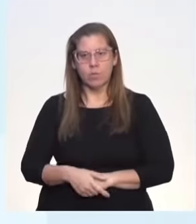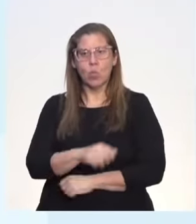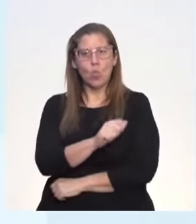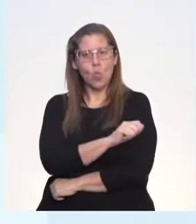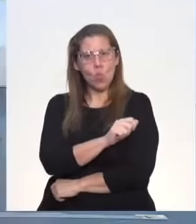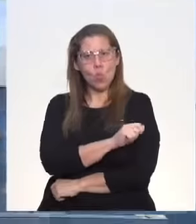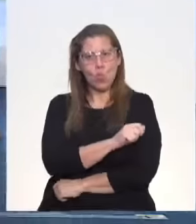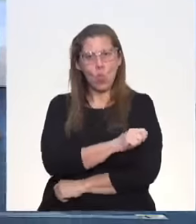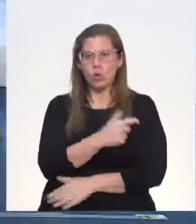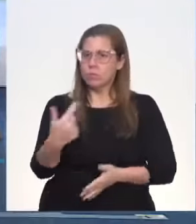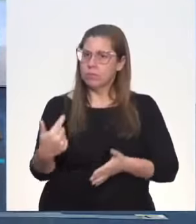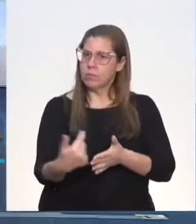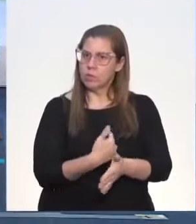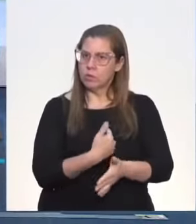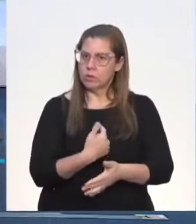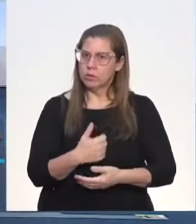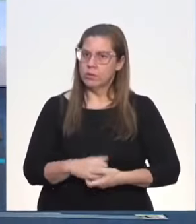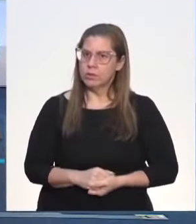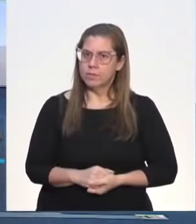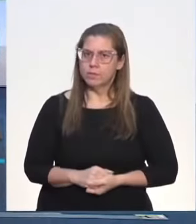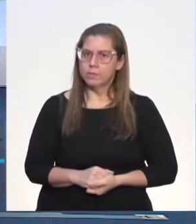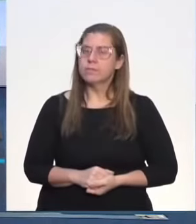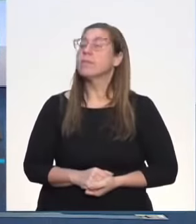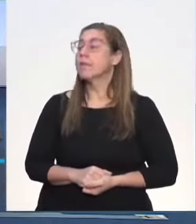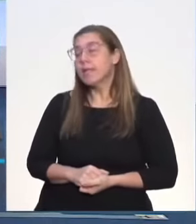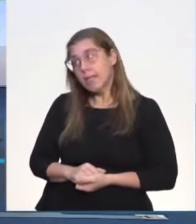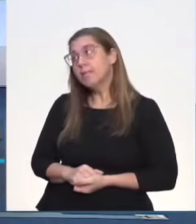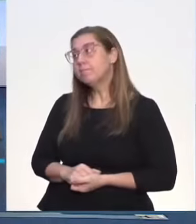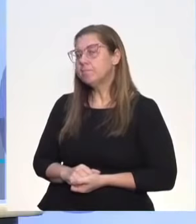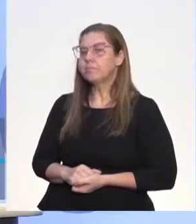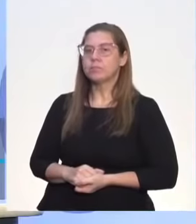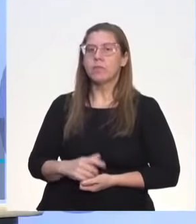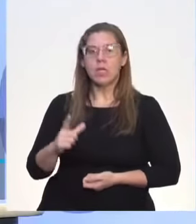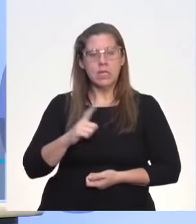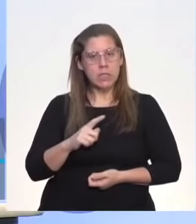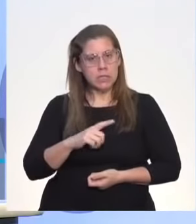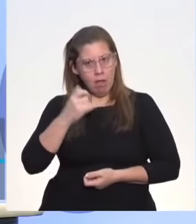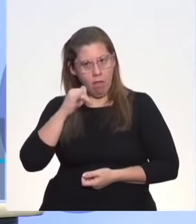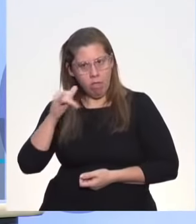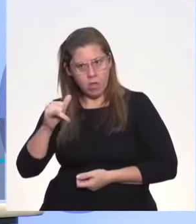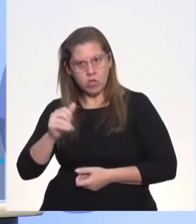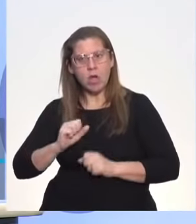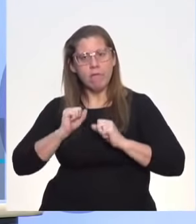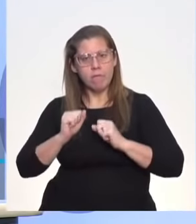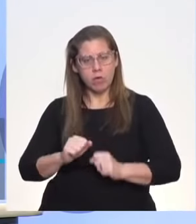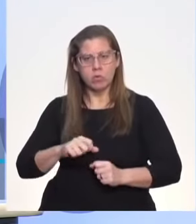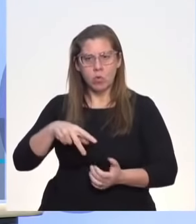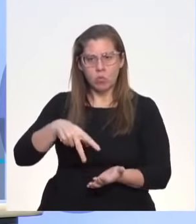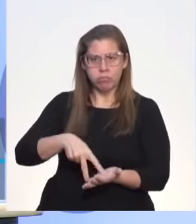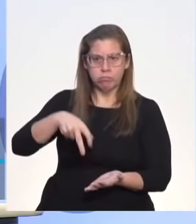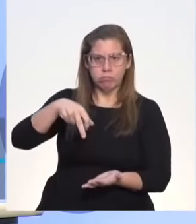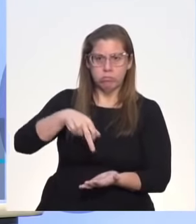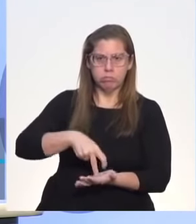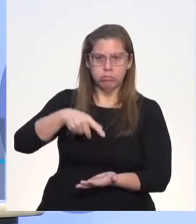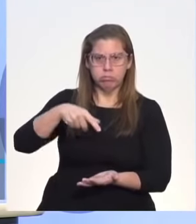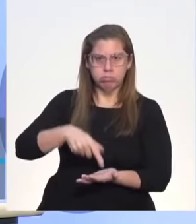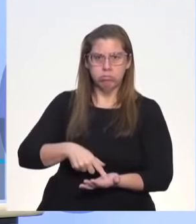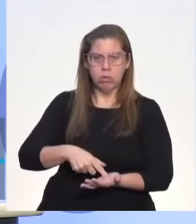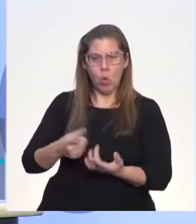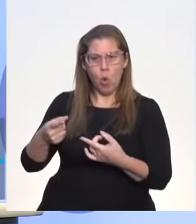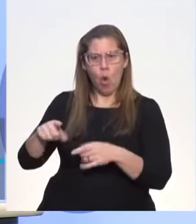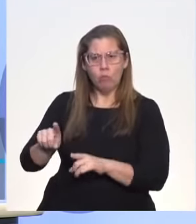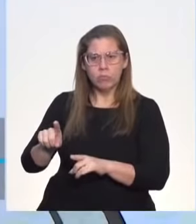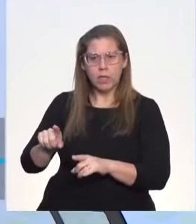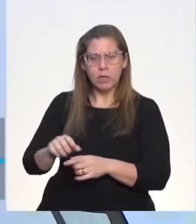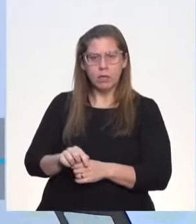um aluno e do professor é a pergunta que se existe uma energia potencial gravitacional contra a gravidade